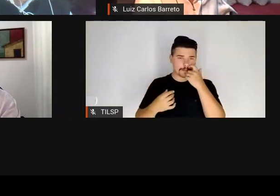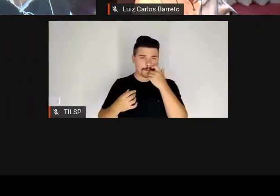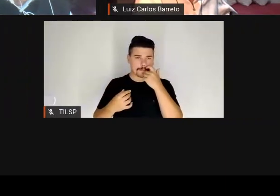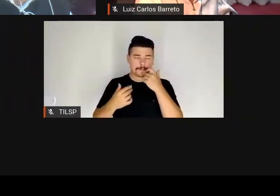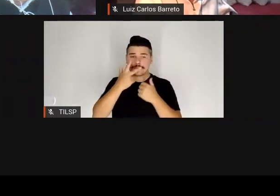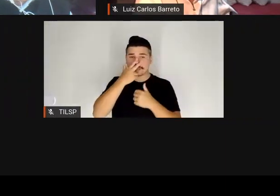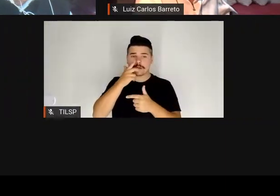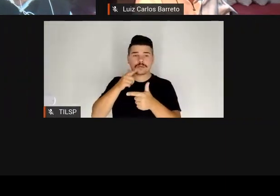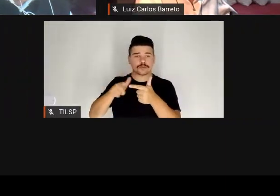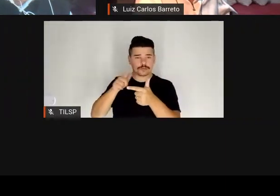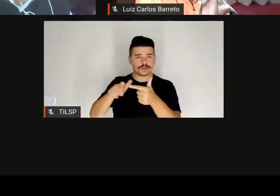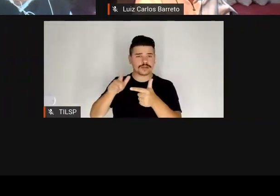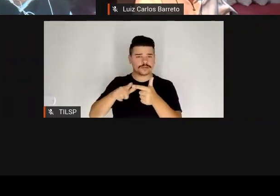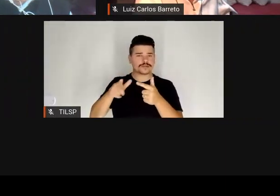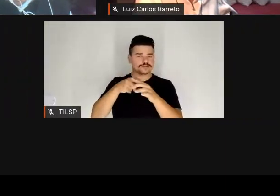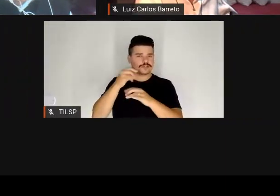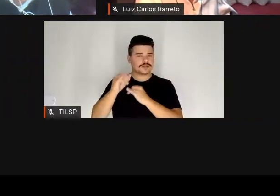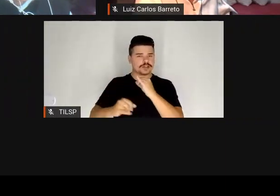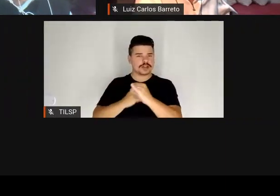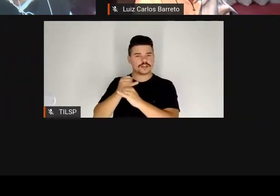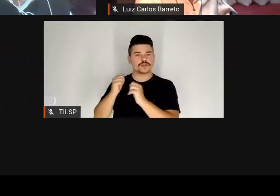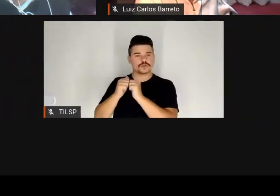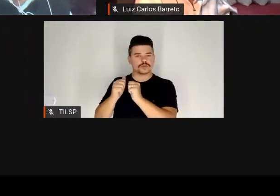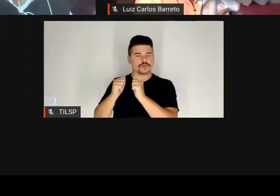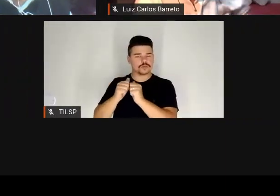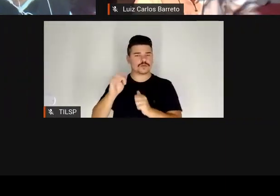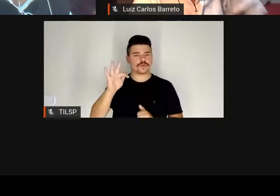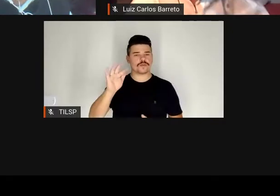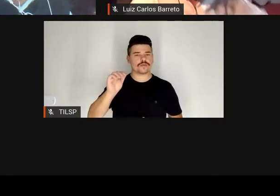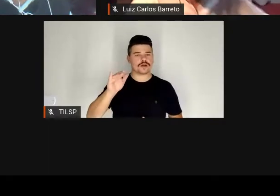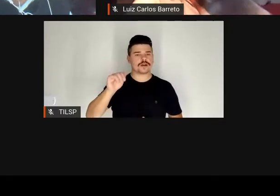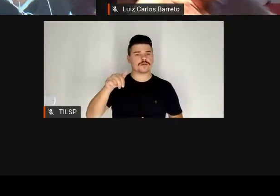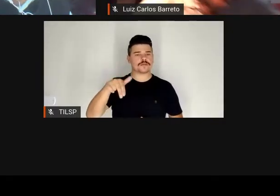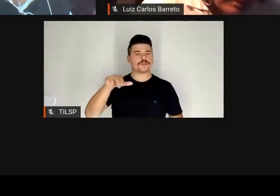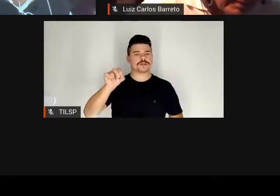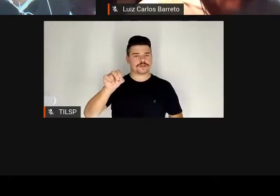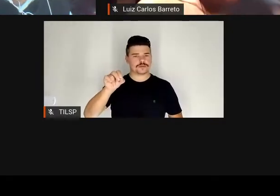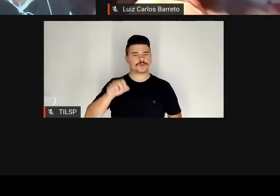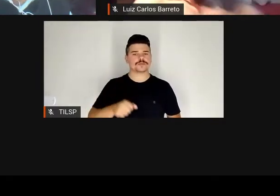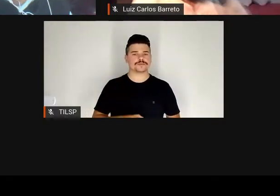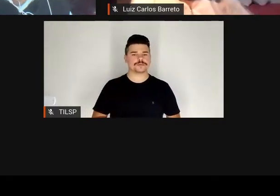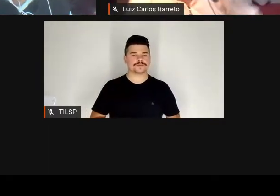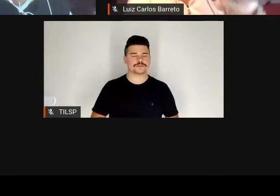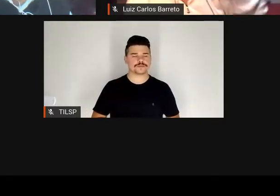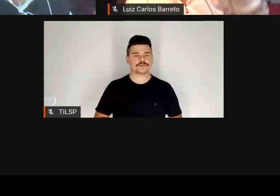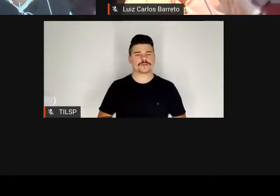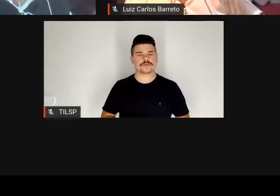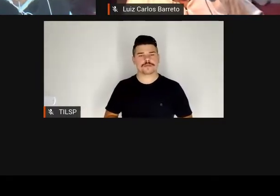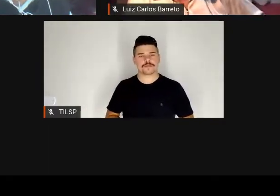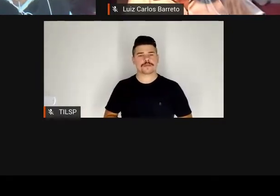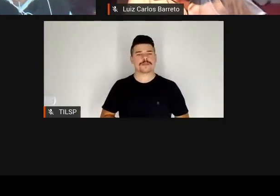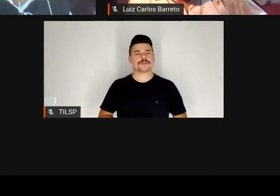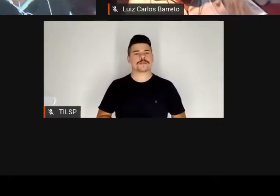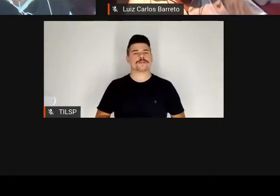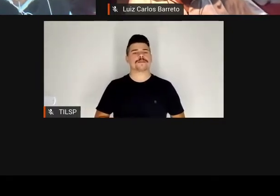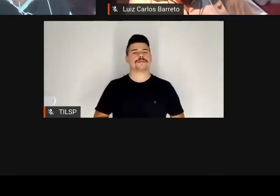de conexão, né, com o Fabiano. E eu acho que ele